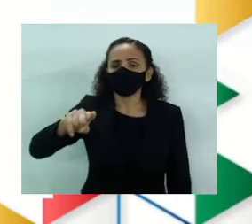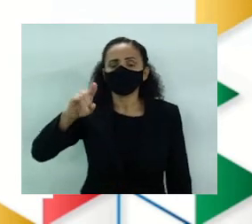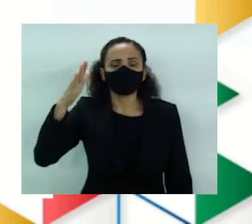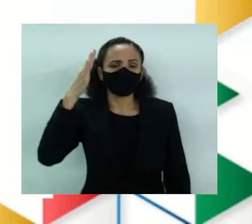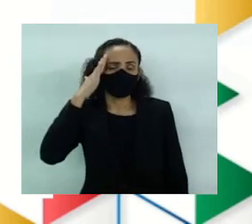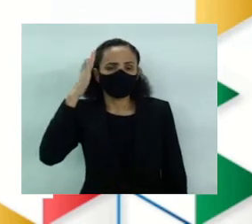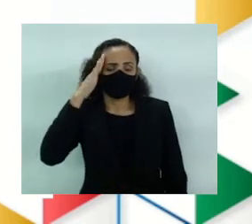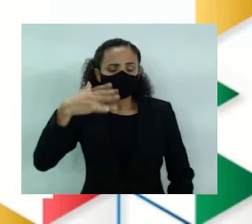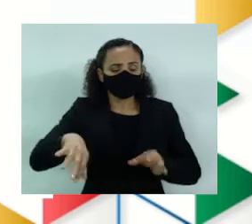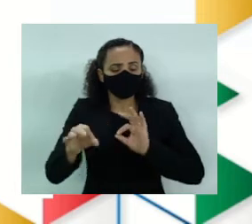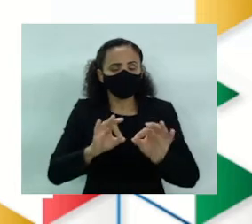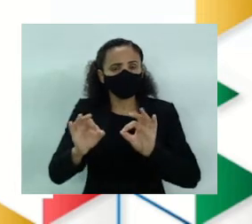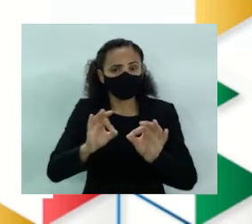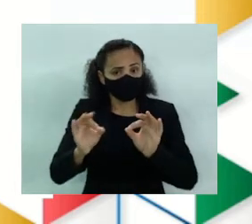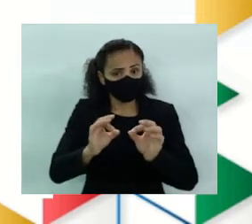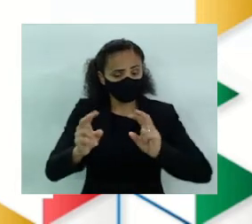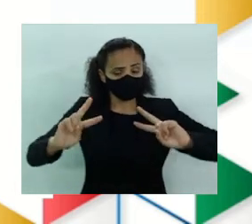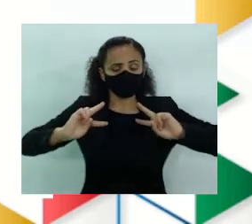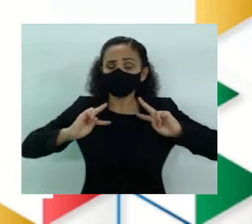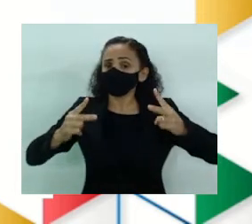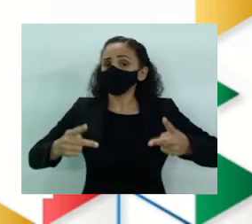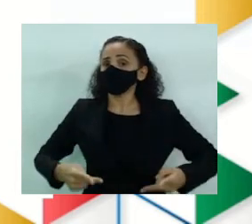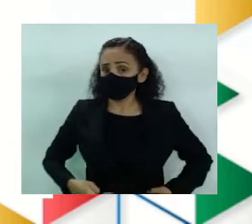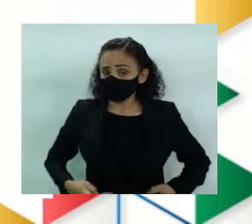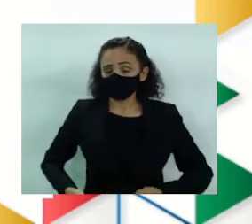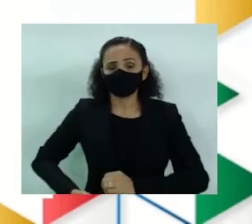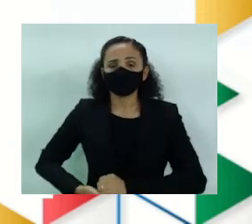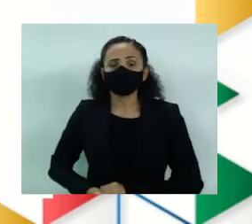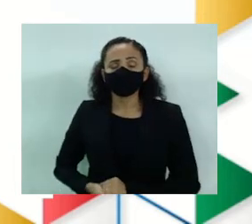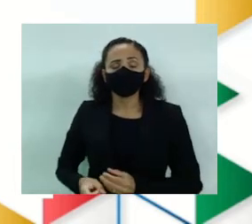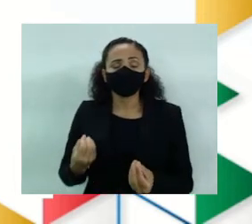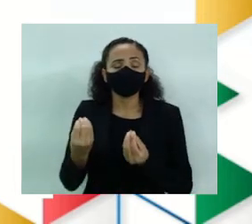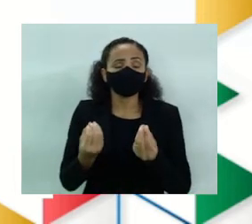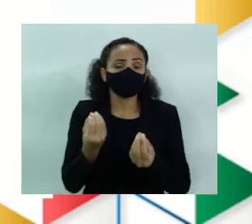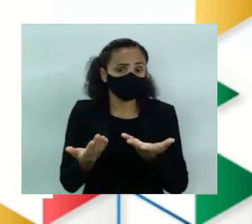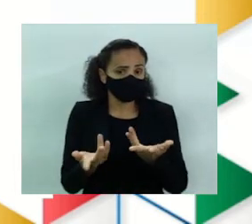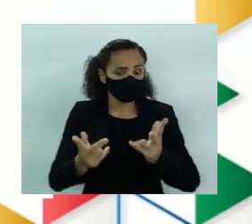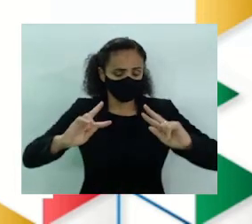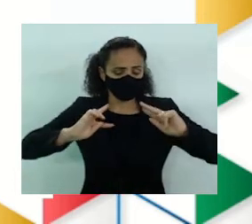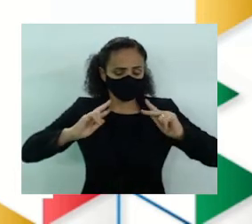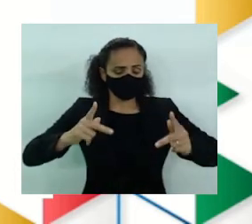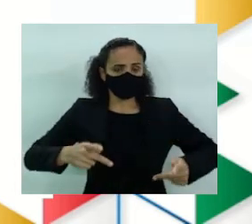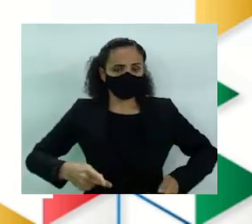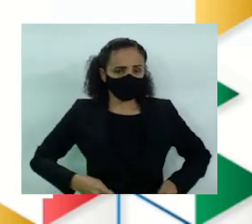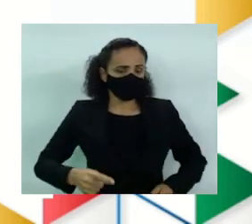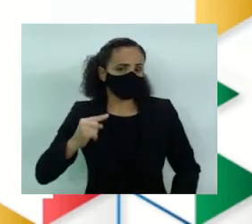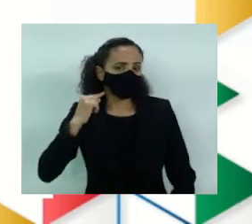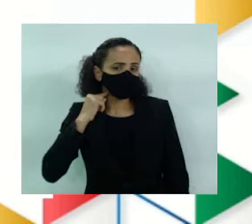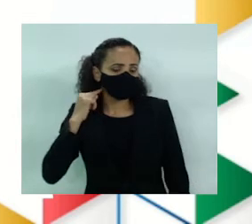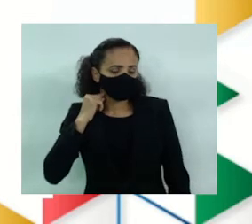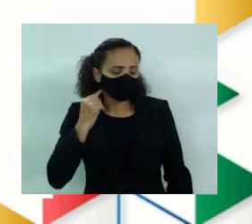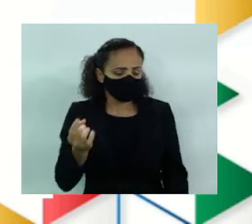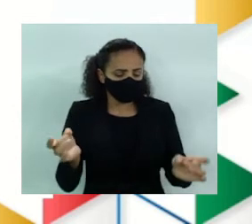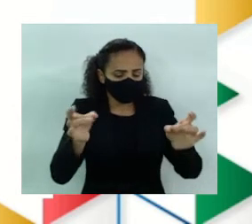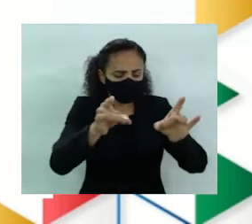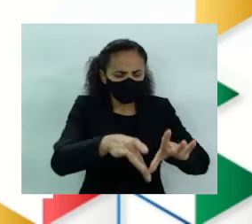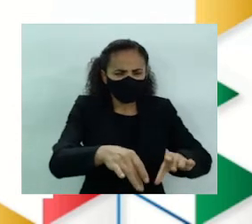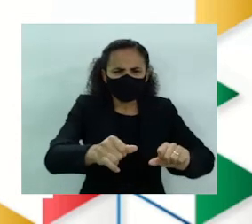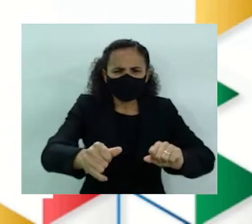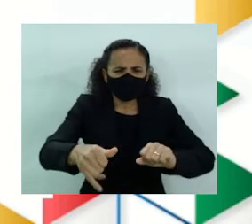ambiental causado pelo homem. Isso porque a maior parte desses detritos vai parar em rios,